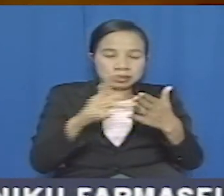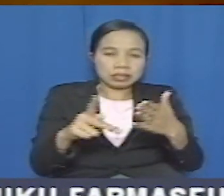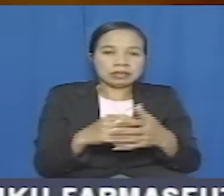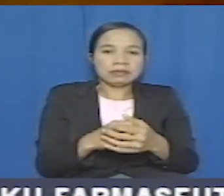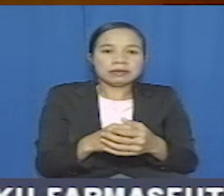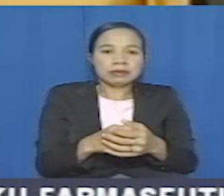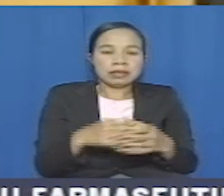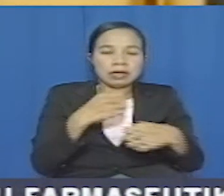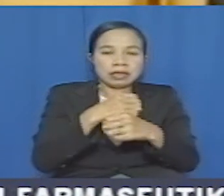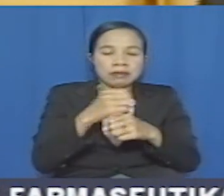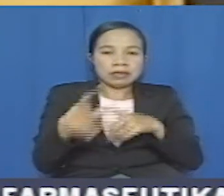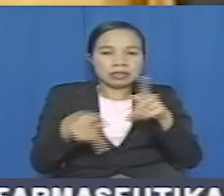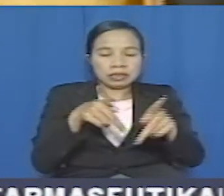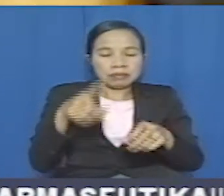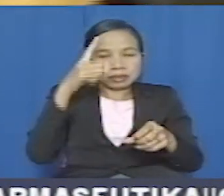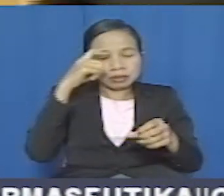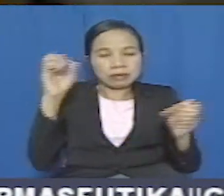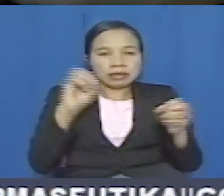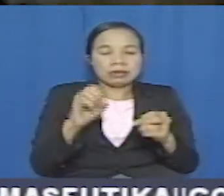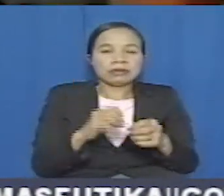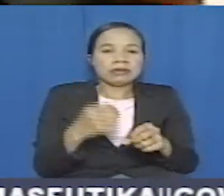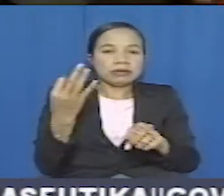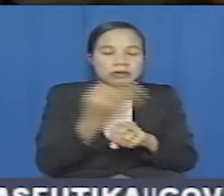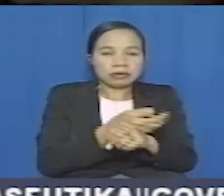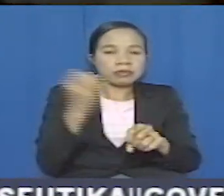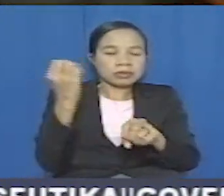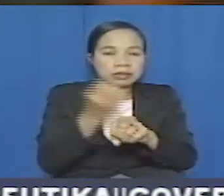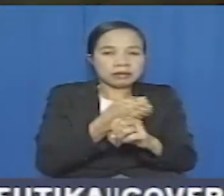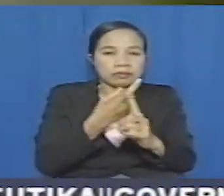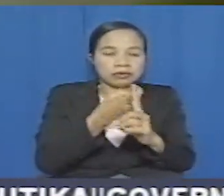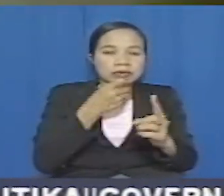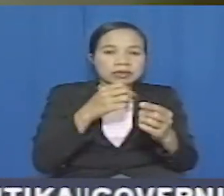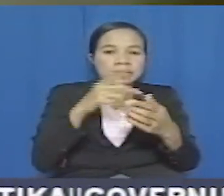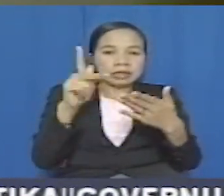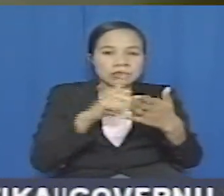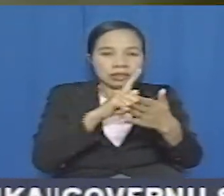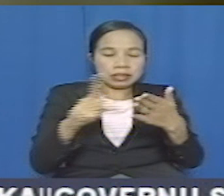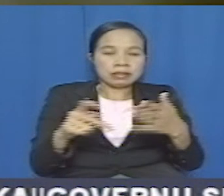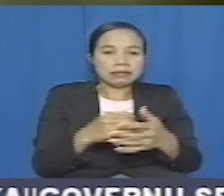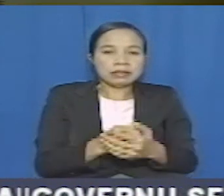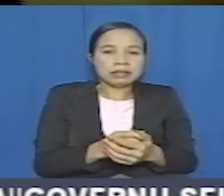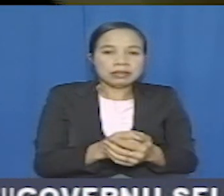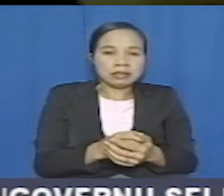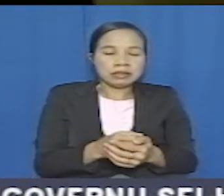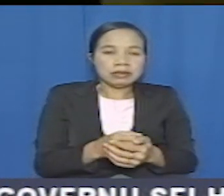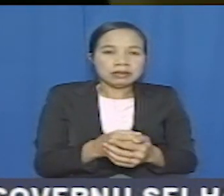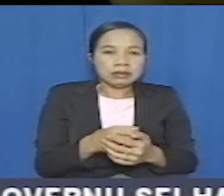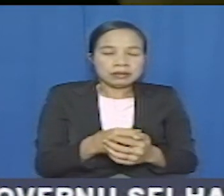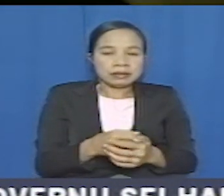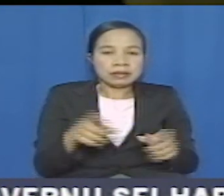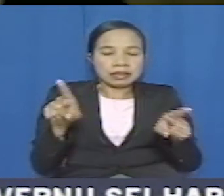bania cliente tamba la prensa elemento subjetivo no objetivo o se crime ne. Sim, na parte do Ministério Público, a Nessan